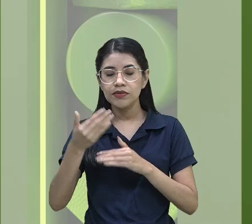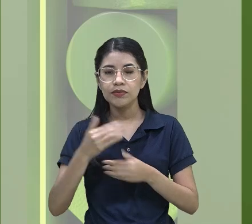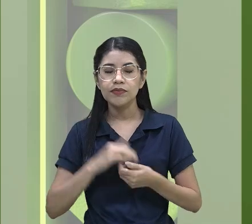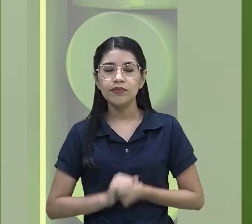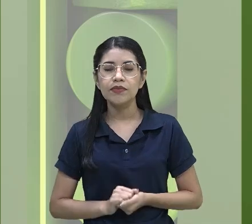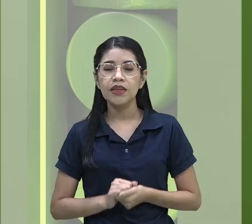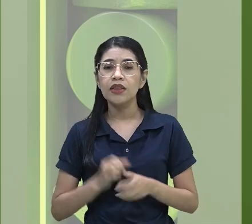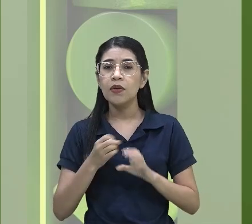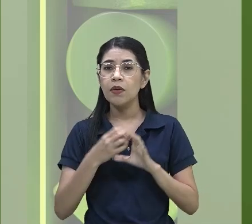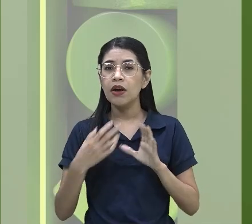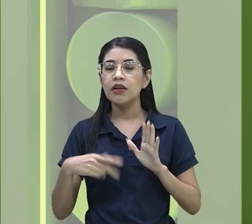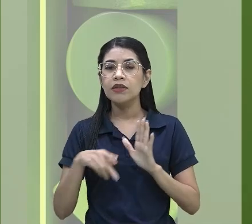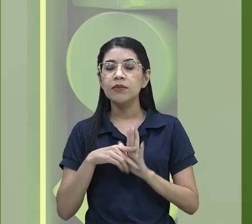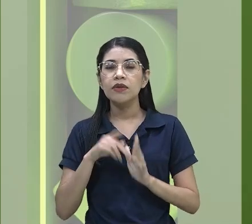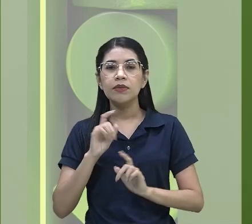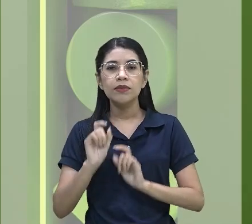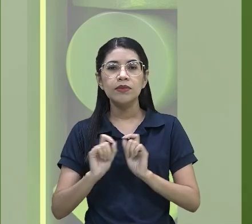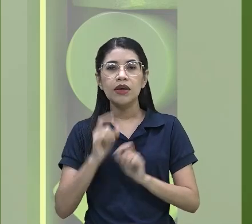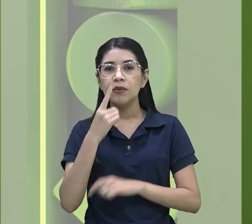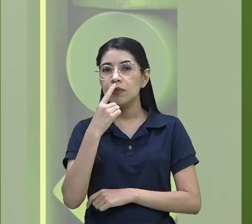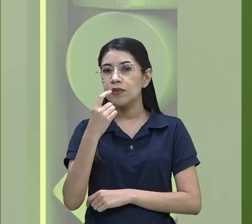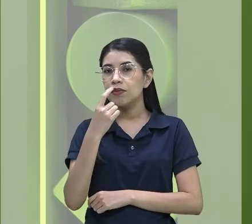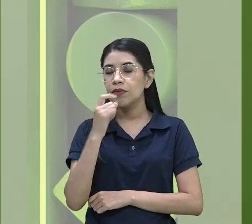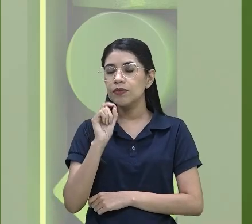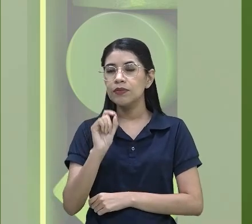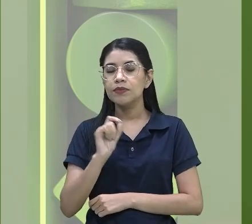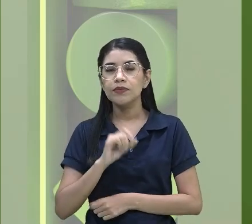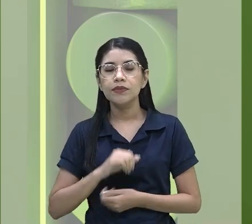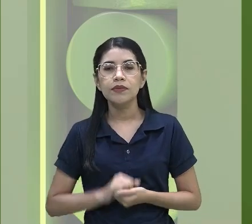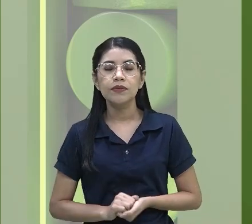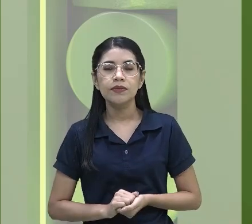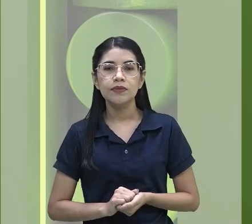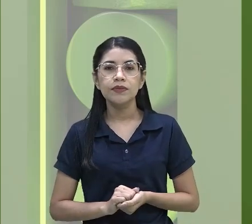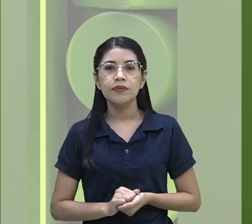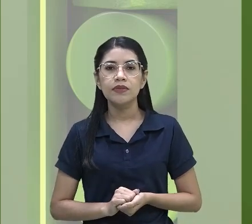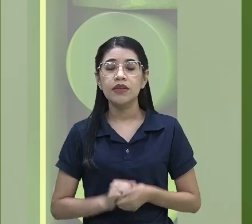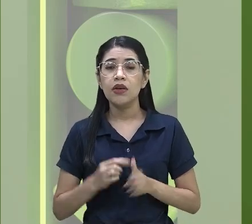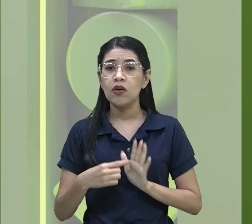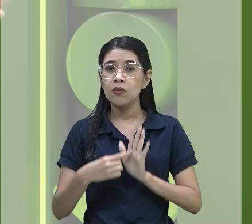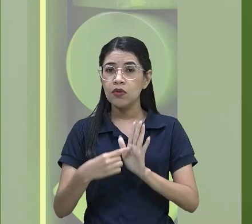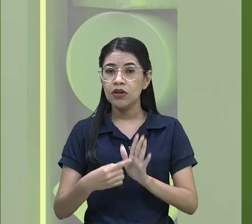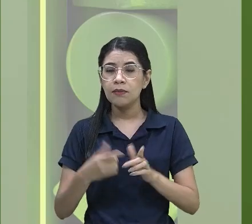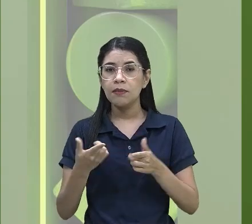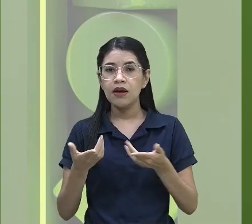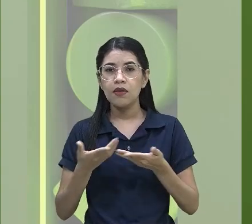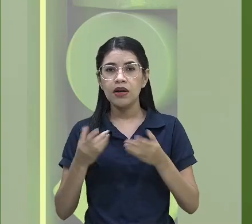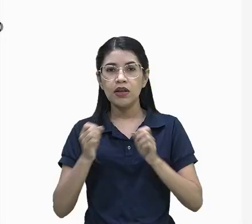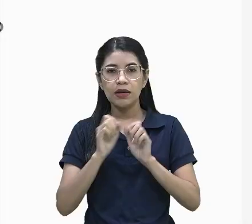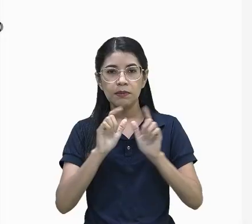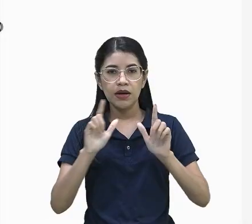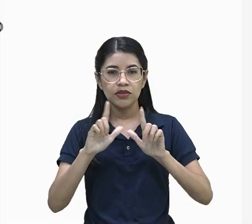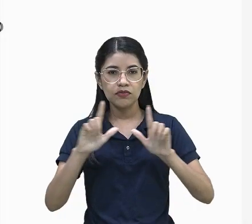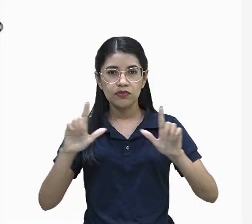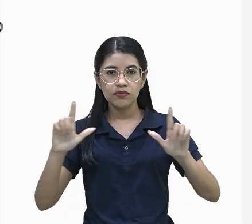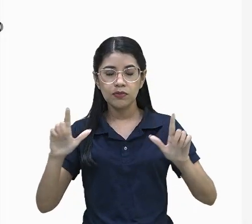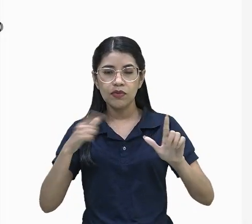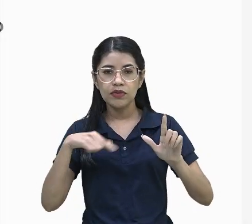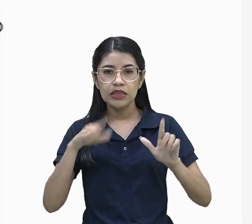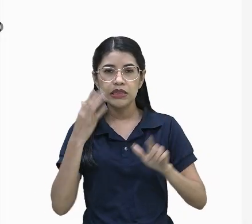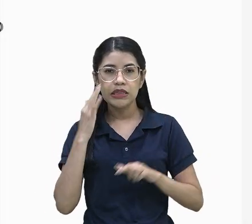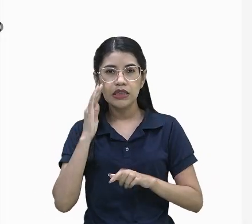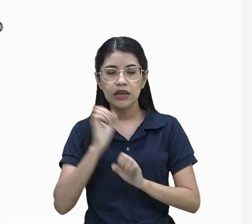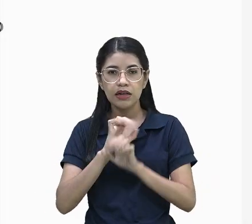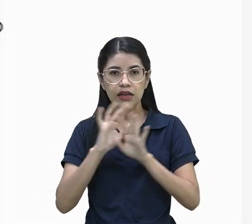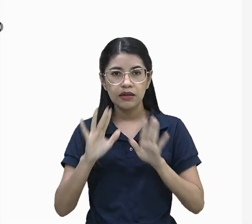é a característica do olfato, né? Eu falei para vocês e mostrei, mas vamos ampliar um pouquinho essa imagem para vocês entenderem um pouquinho